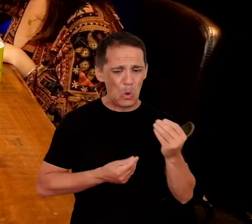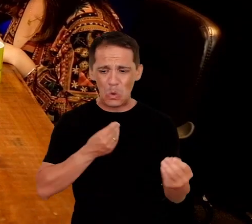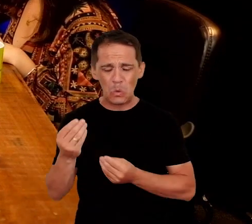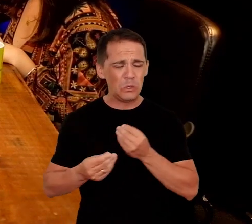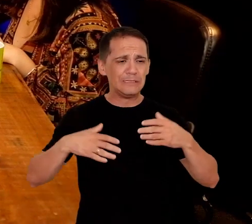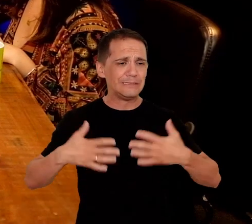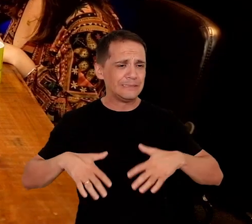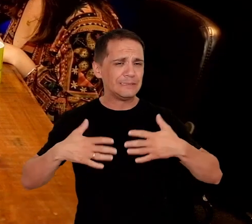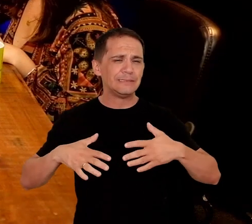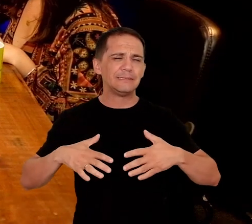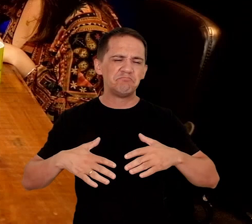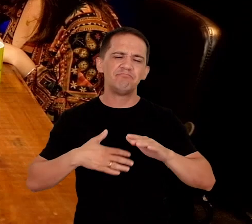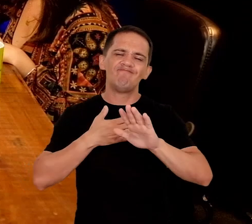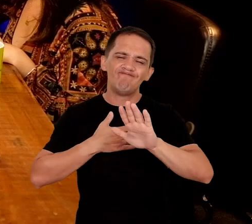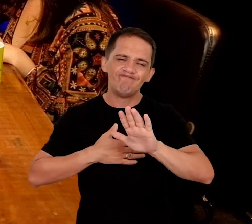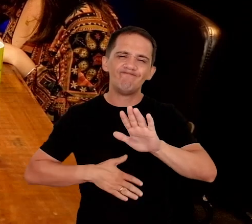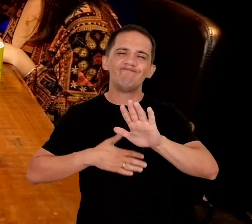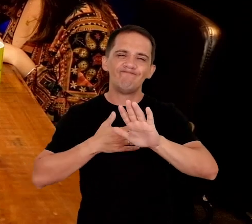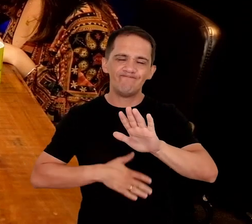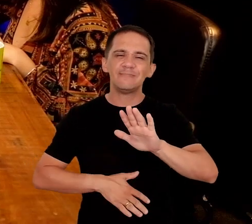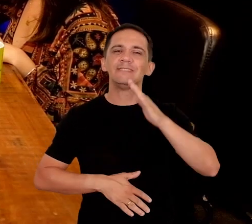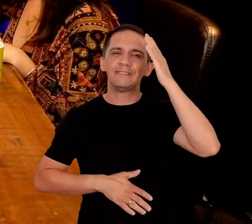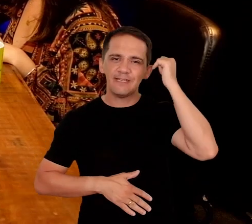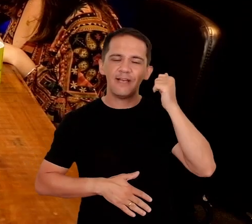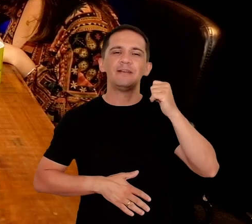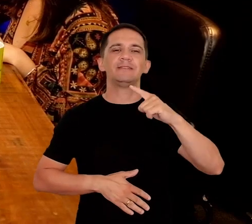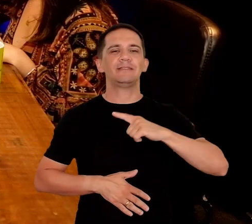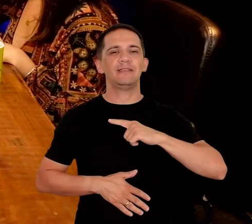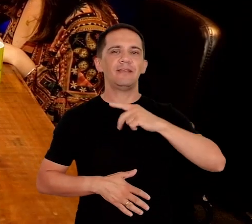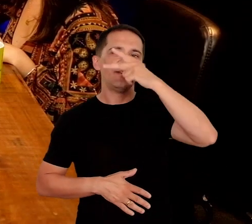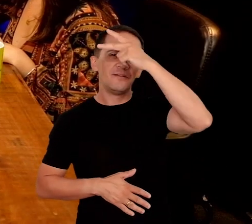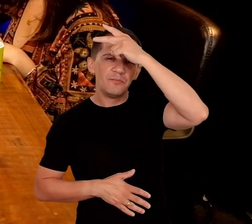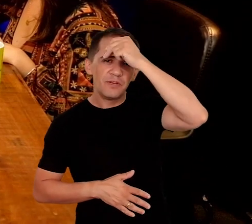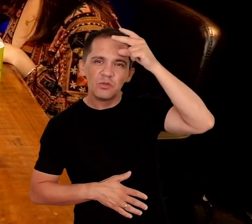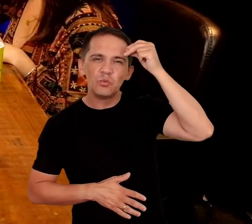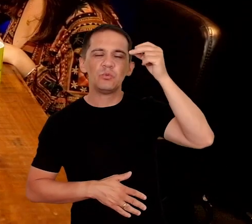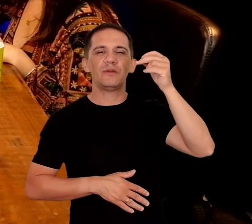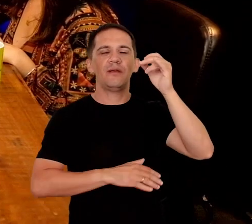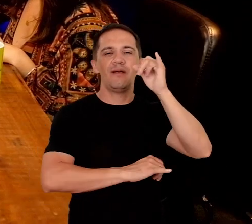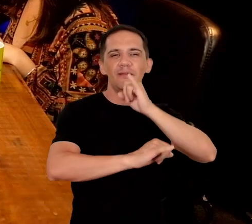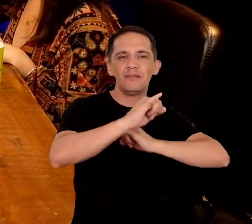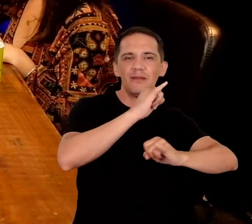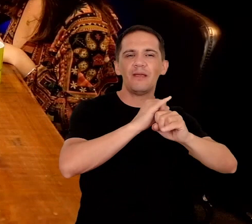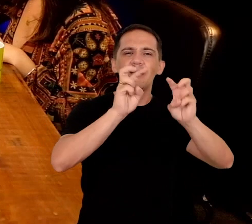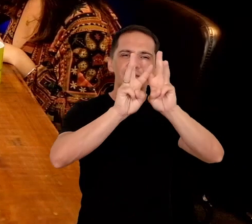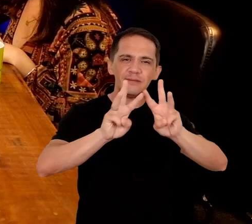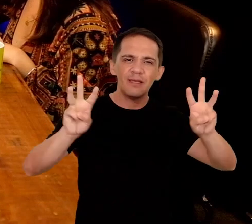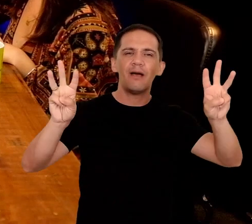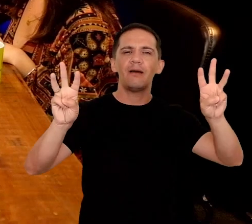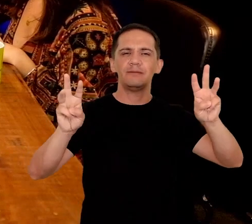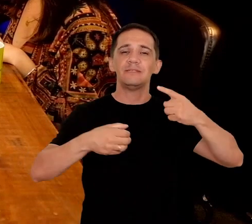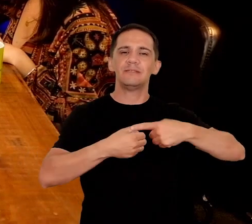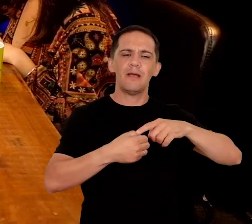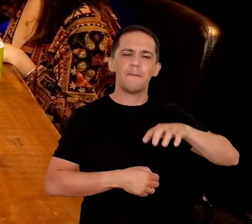vou correr, né? Mas hoje tem toda uma assistência, tanto de prefeituras, né? Em sites, como tu falou, na